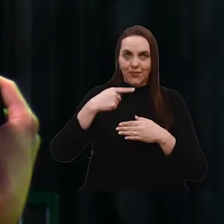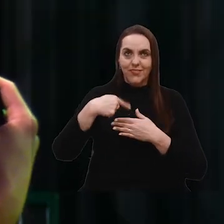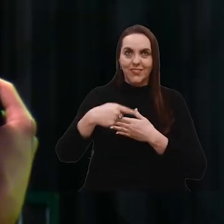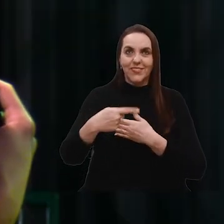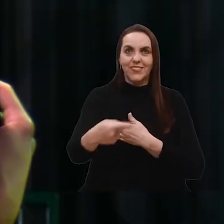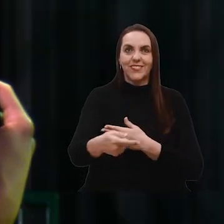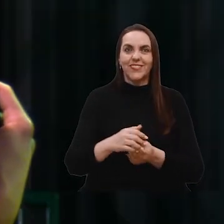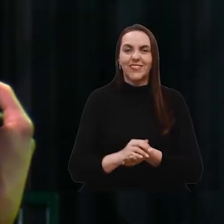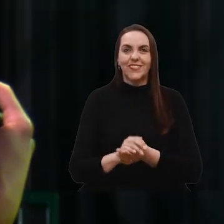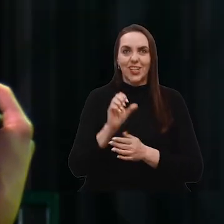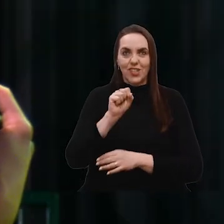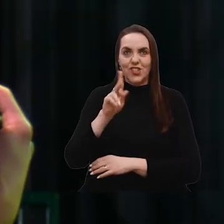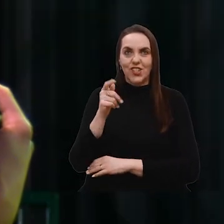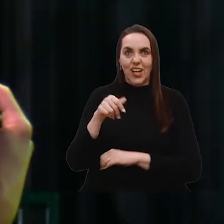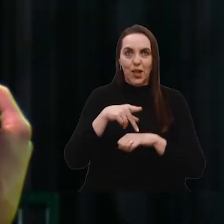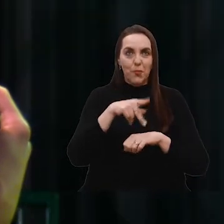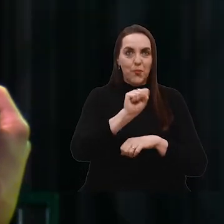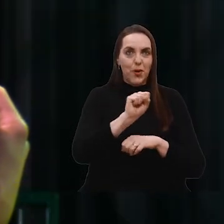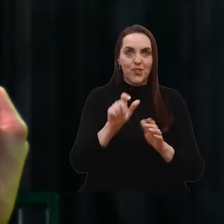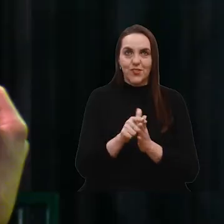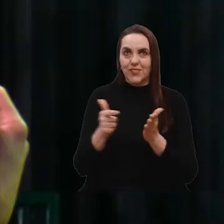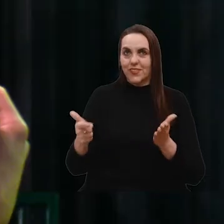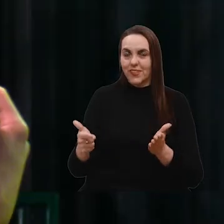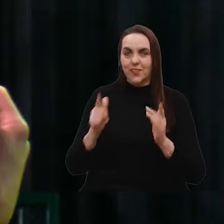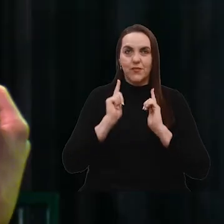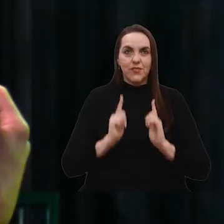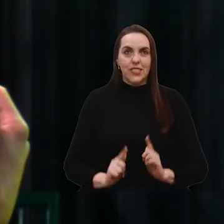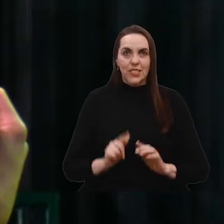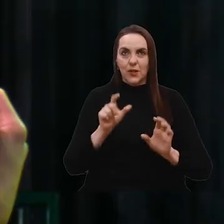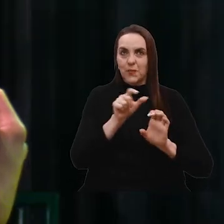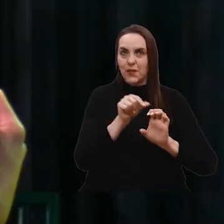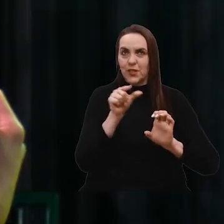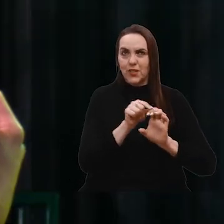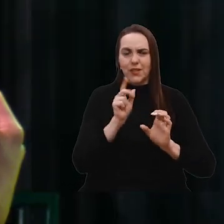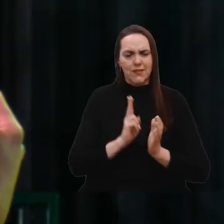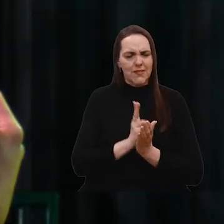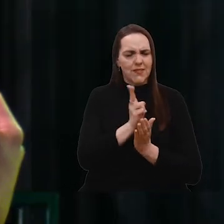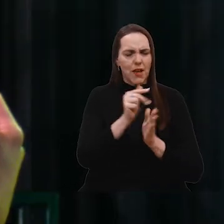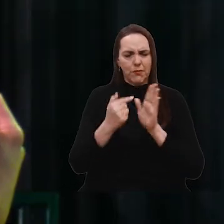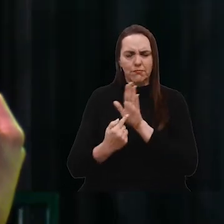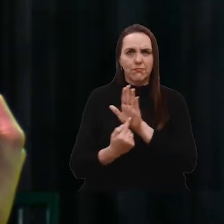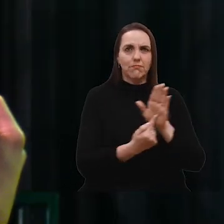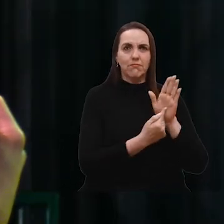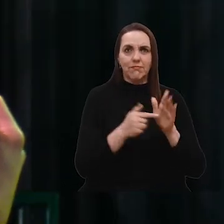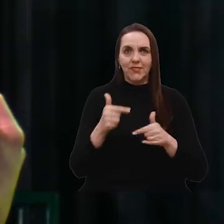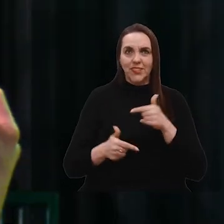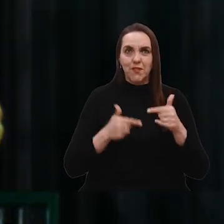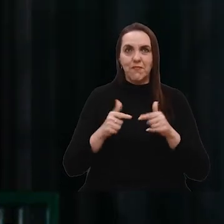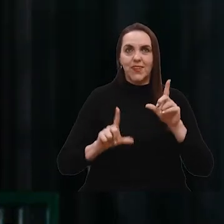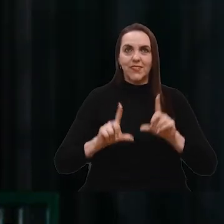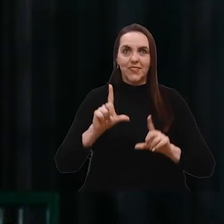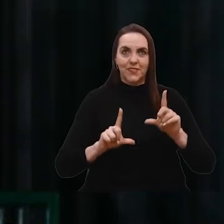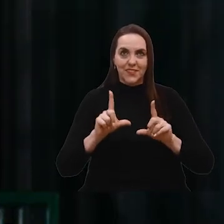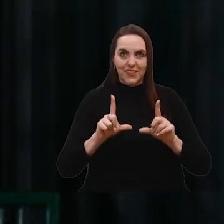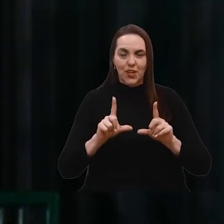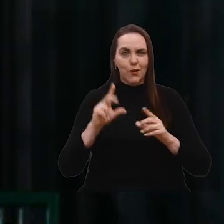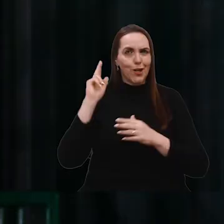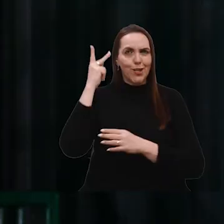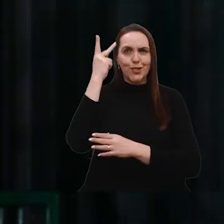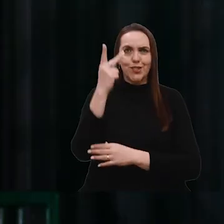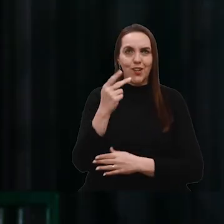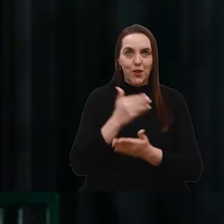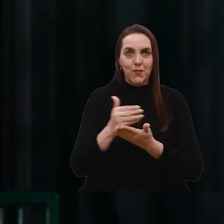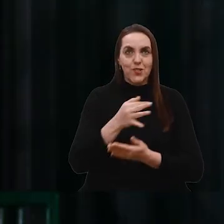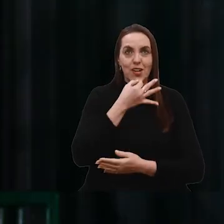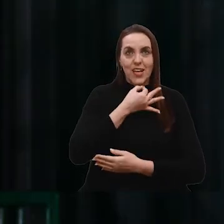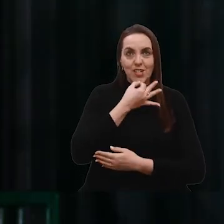jovens que vieram na sequência. Shirley é pós-graduada em jornalismo, gestão e empreendedorismo, sempre teve um grande destaque no trabalho